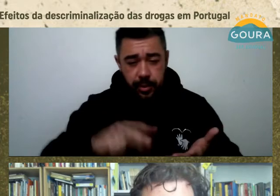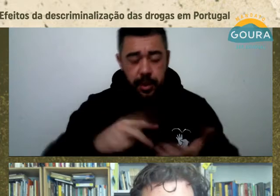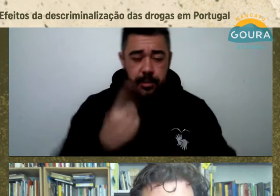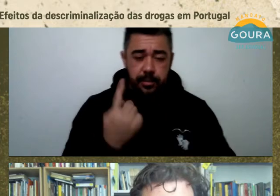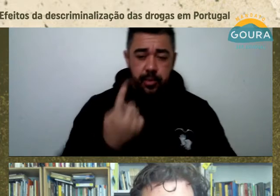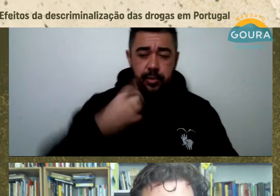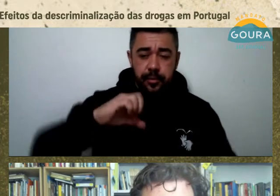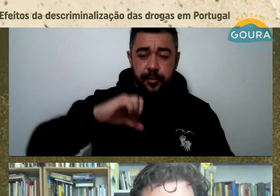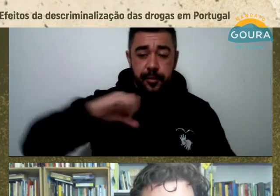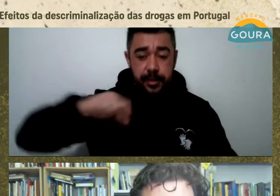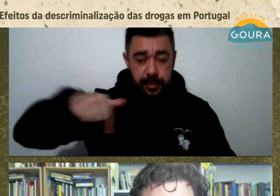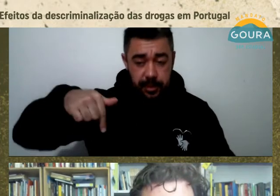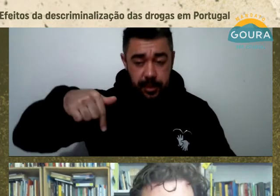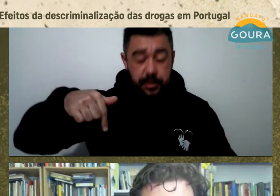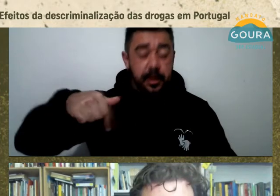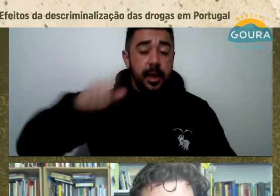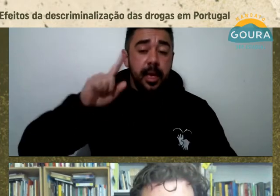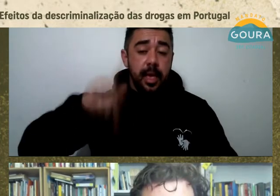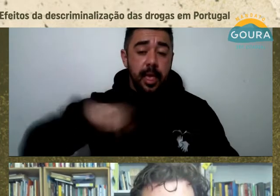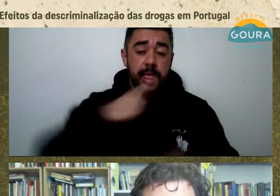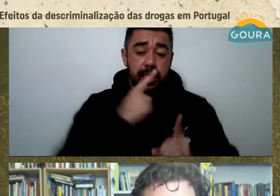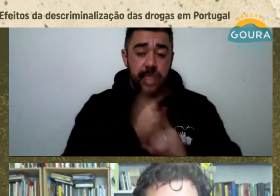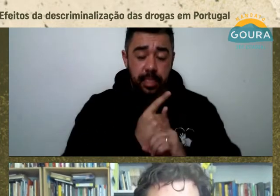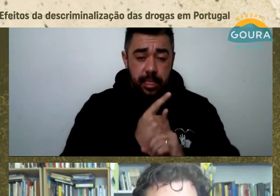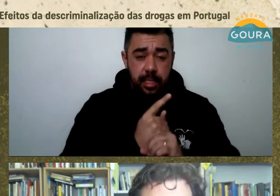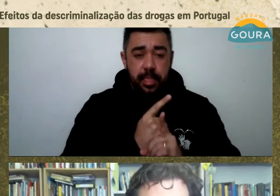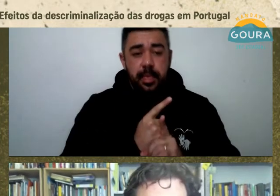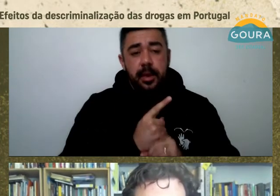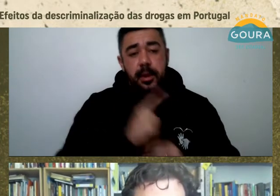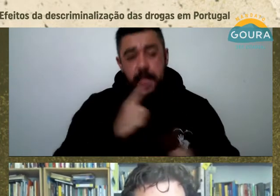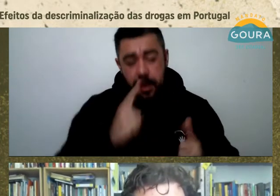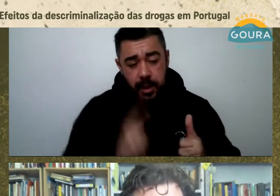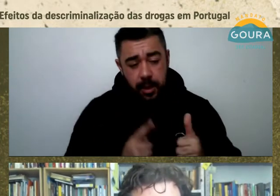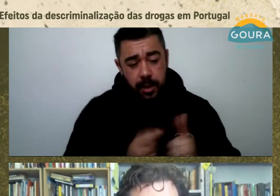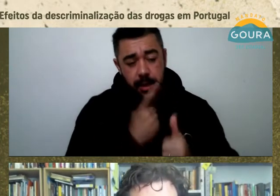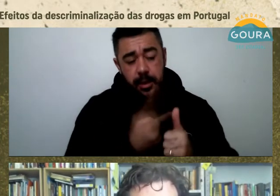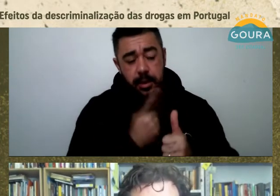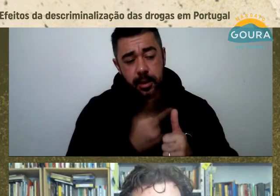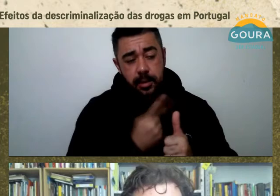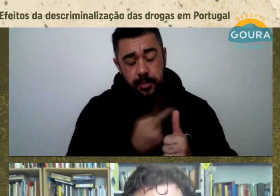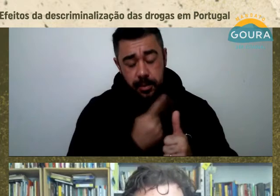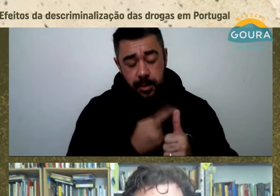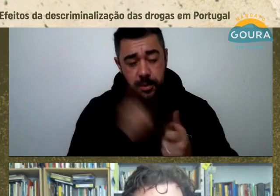foi identificada no Eurobarómetro como a primeira preocupação dos portugueses.